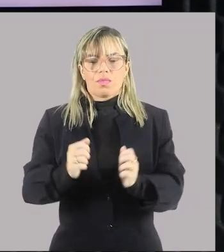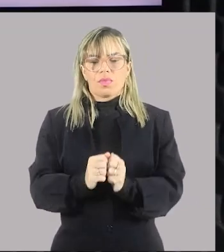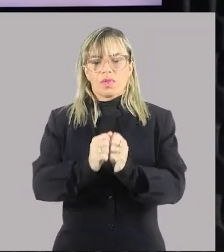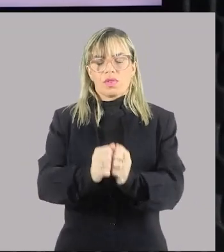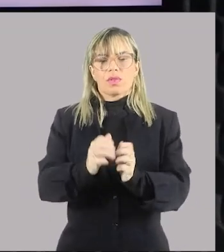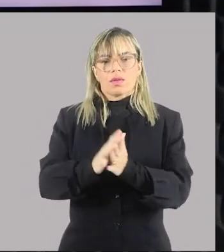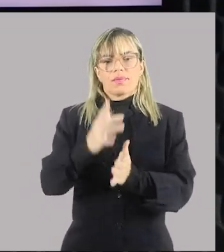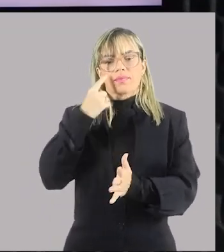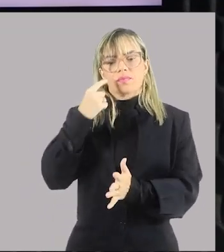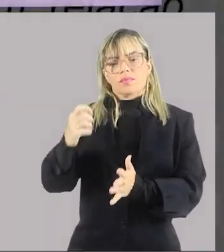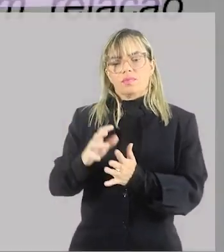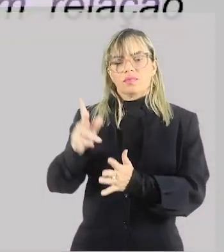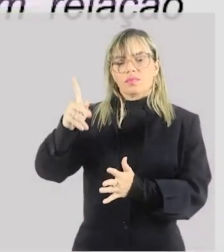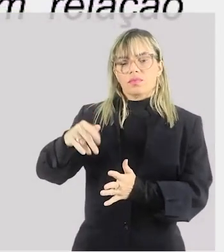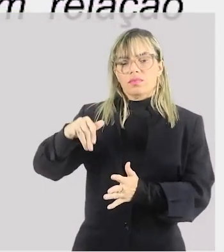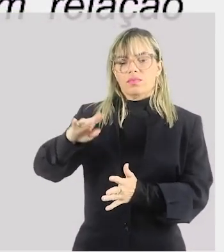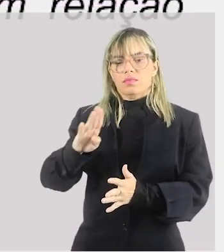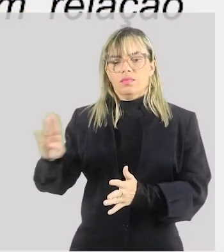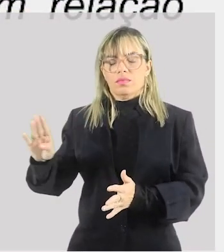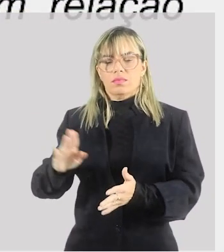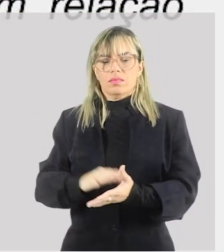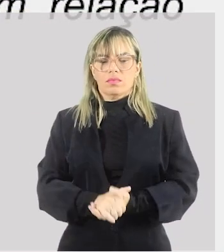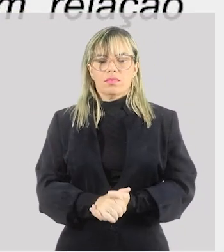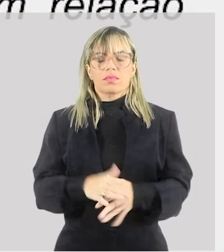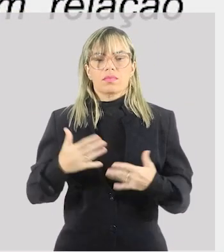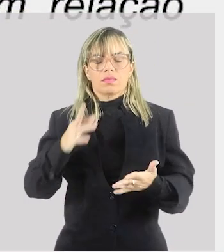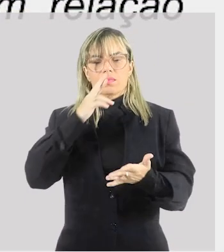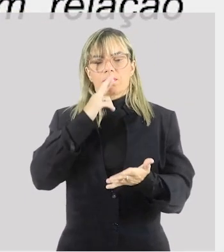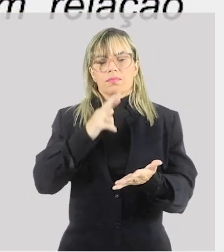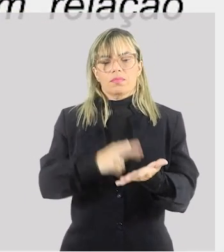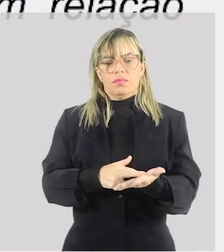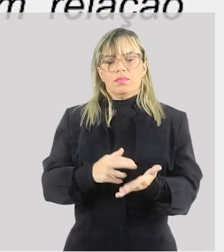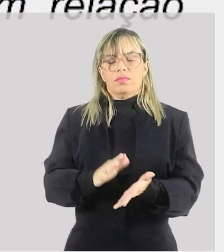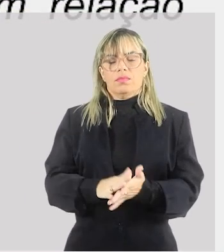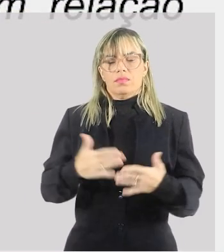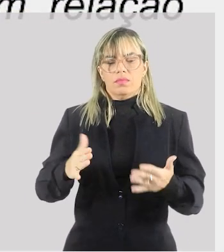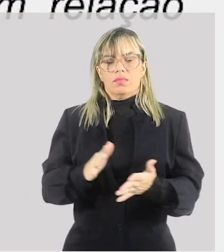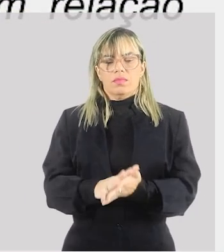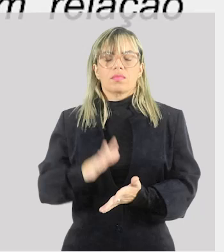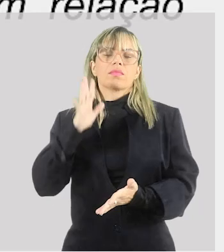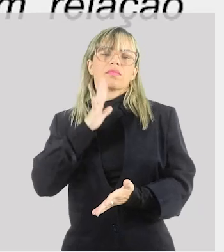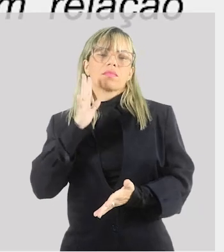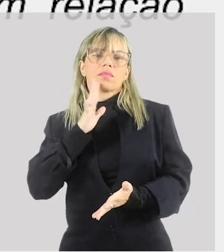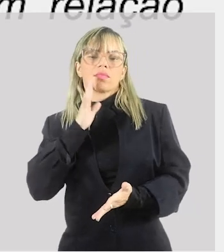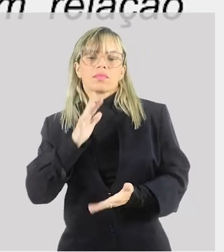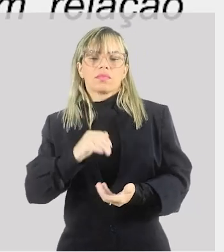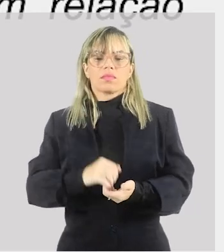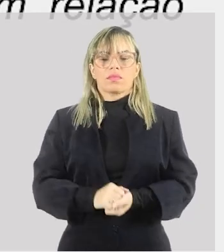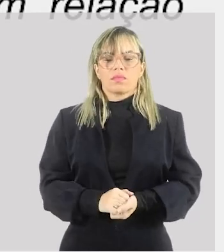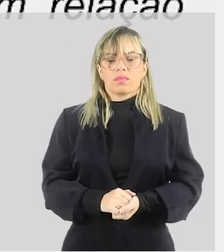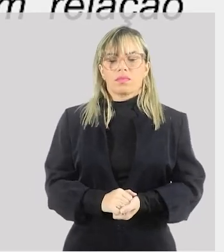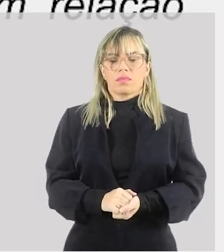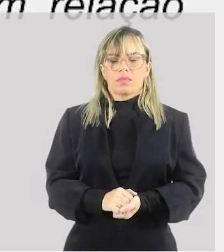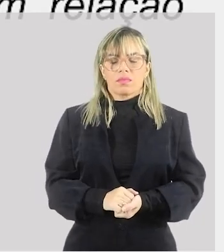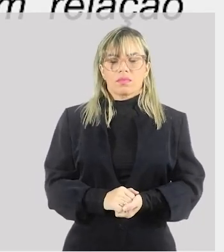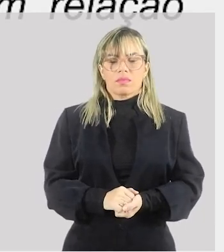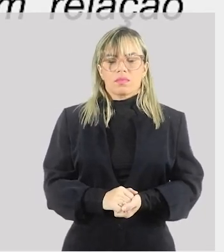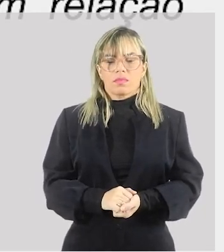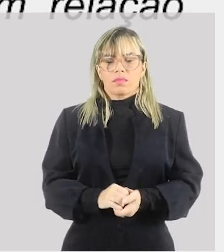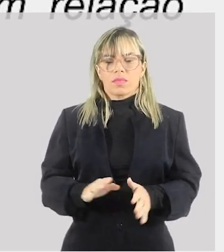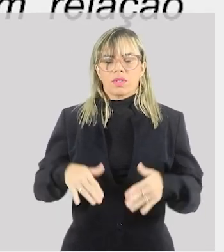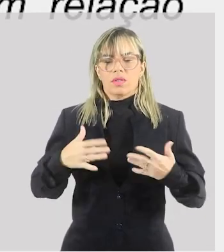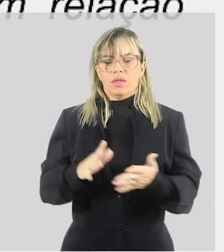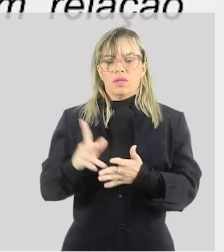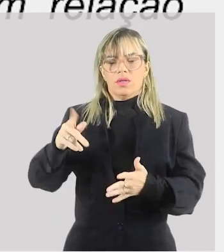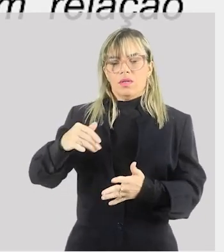essa questão do nosso PIB. Vamos lá, então? Vamos resolver uma questãozinha? Show de bola? De leve? Venha comigo, venha. Apesar